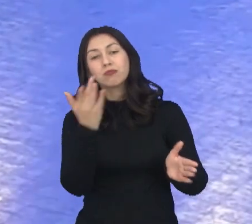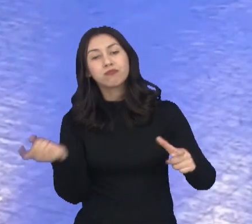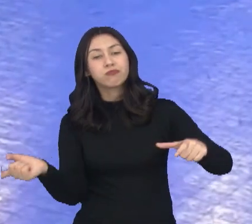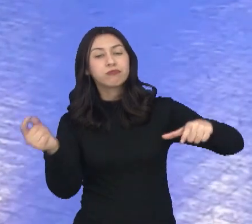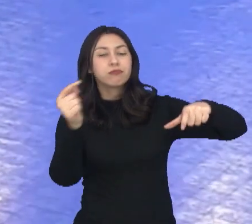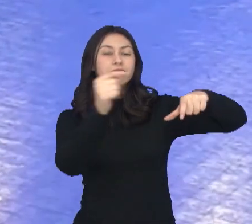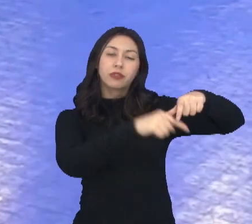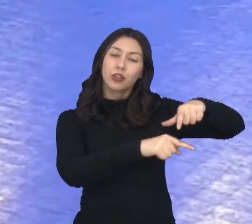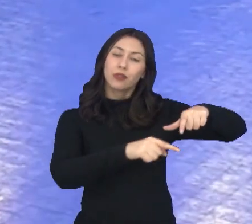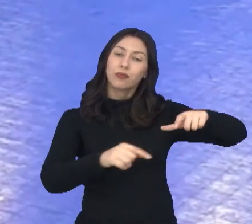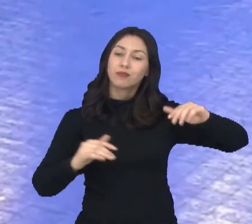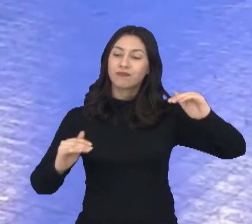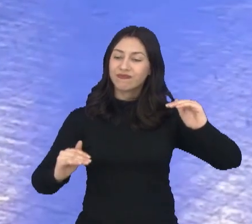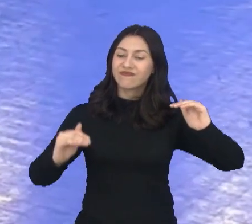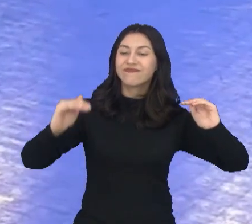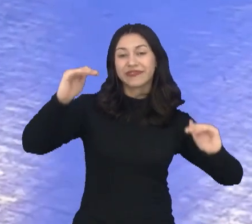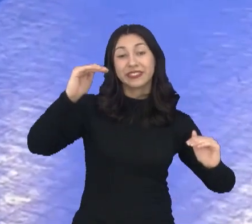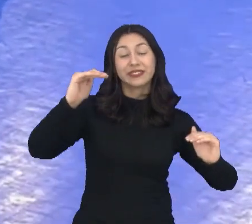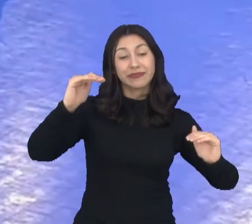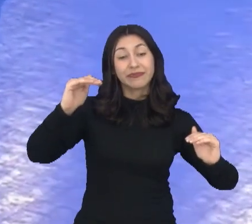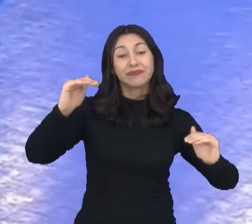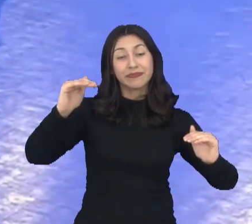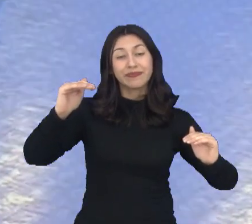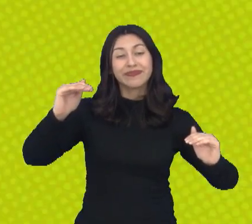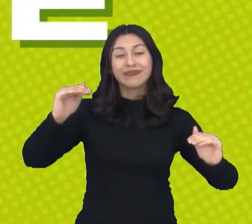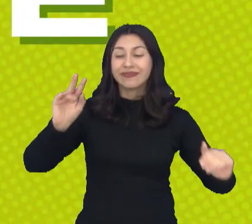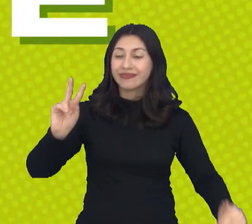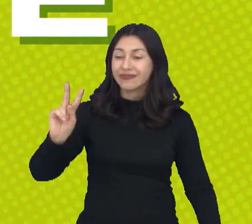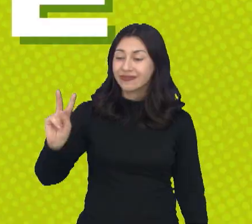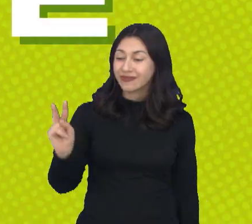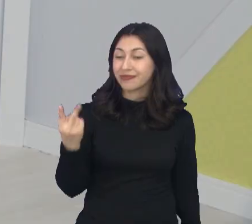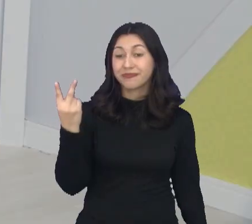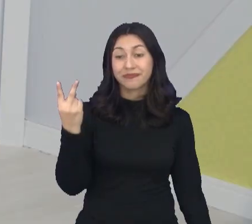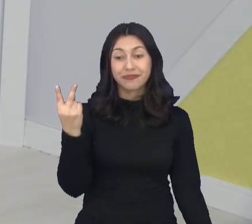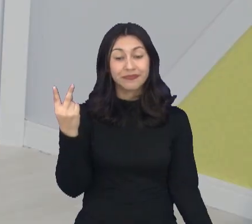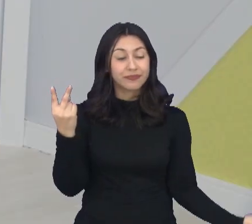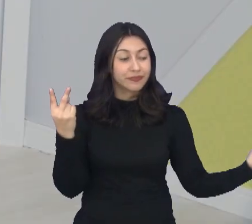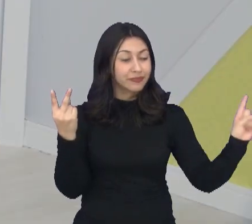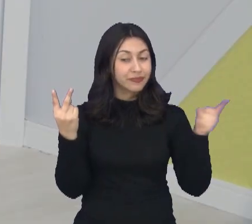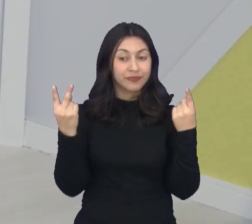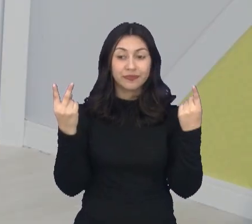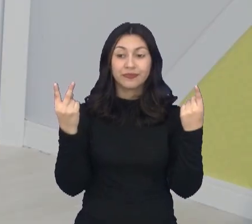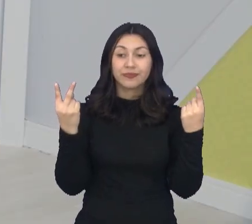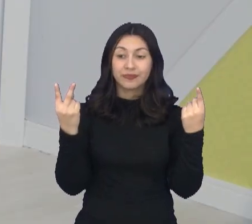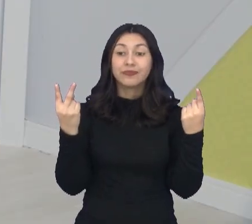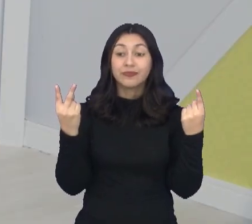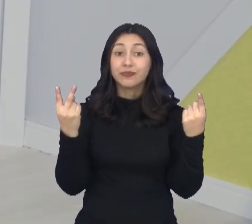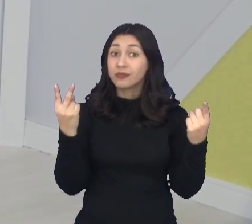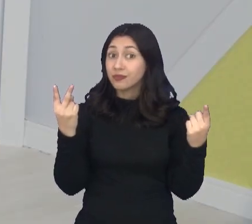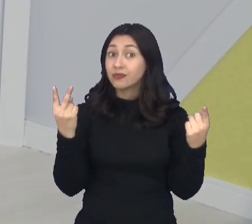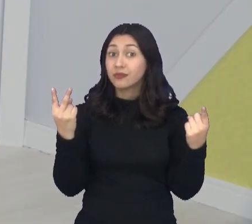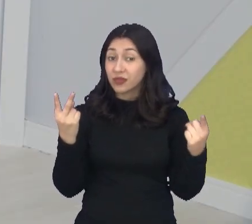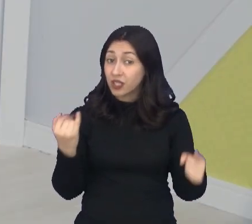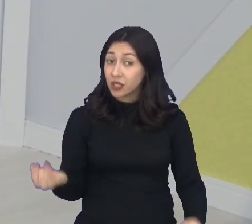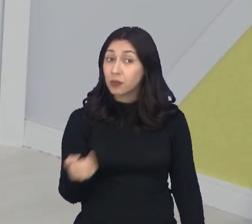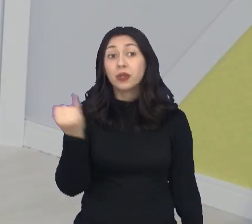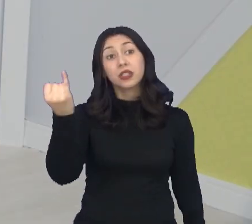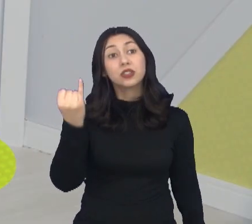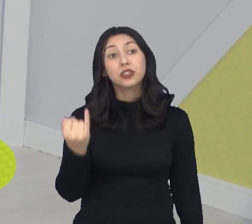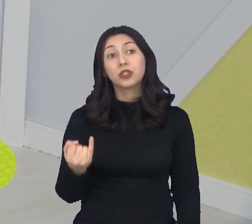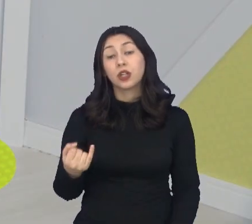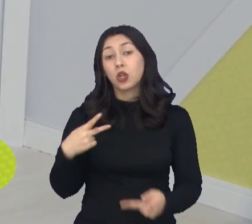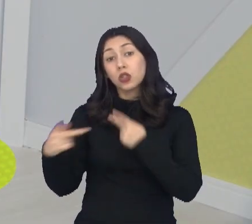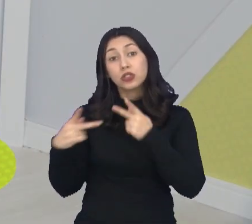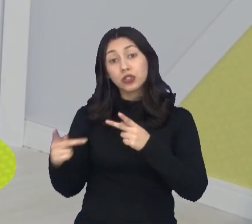o gol da virada para o São José. São José 2, São Bernardo 1. Resultado importante, São José, 3 jogos,